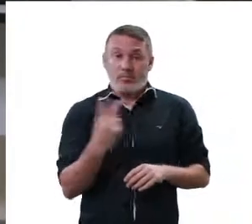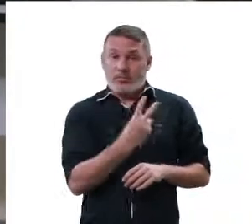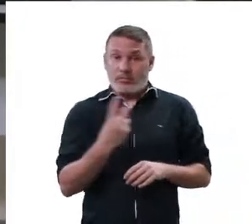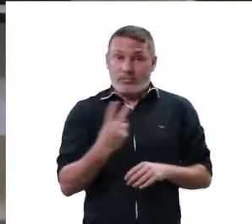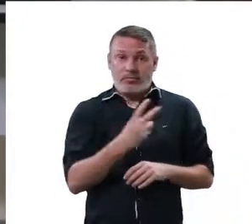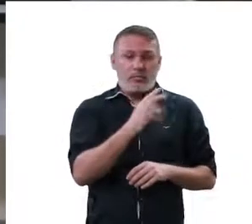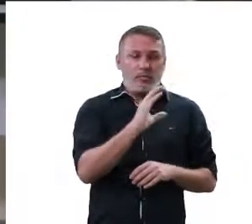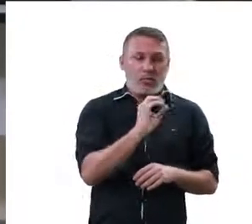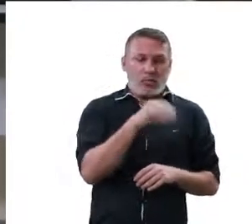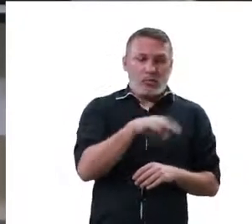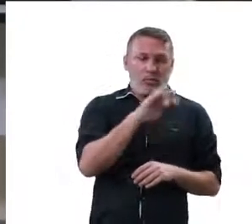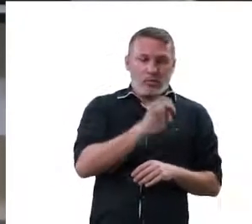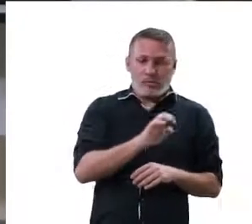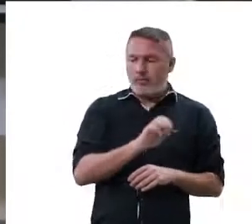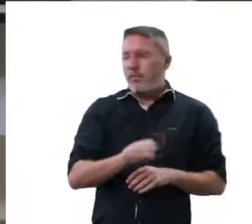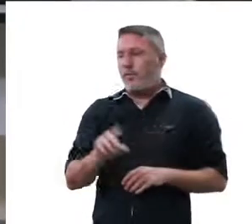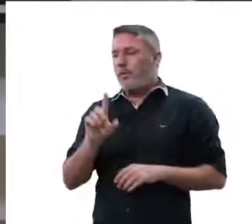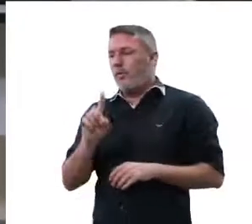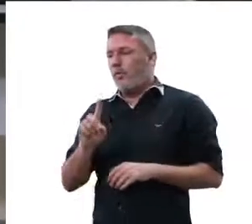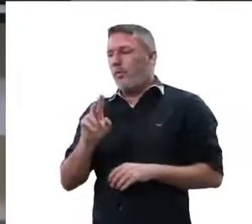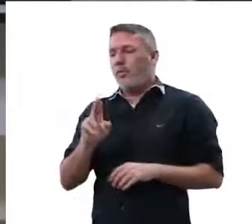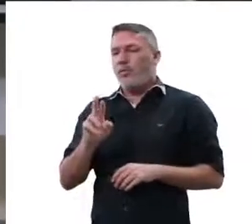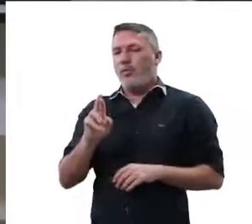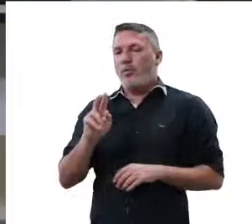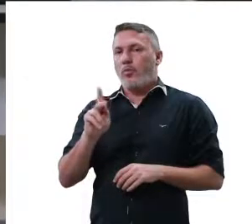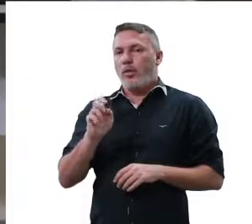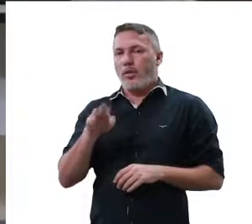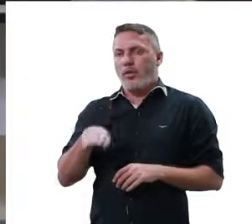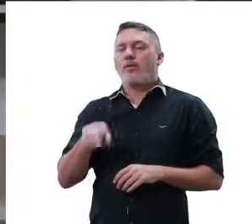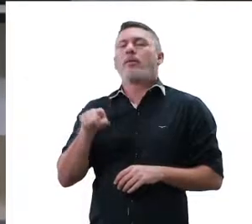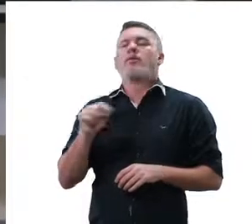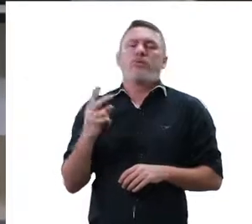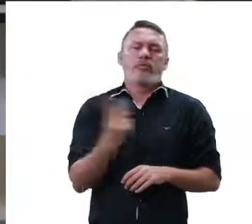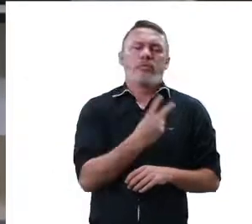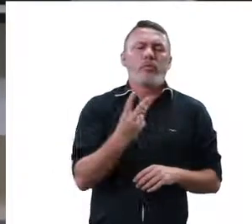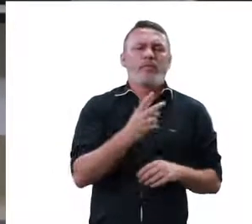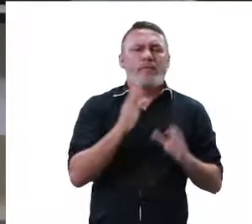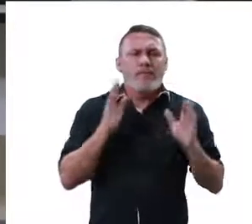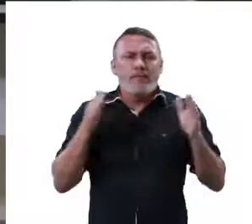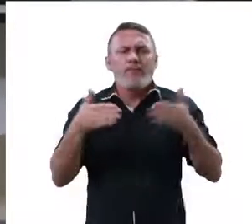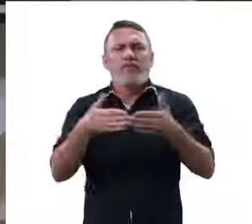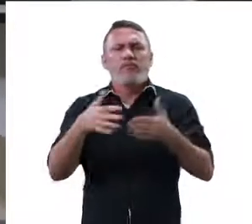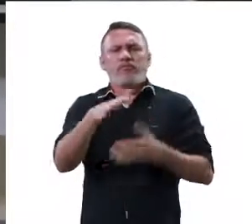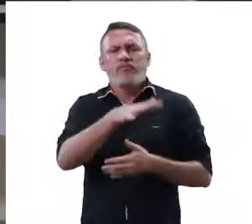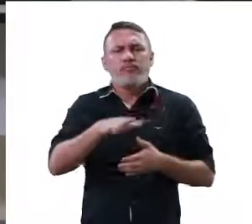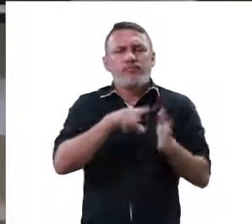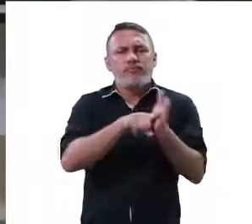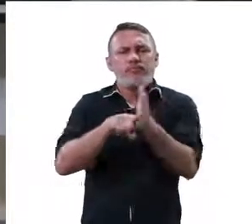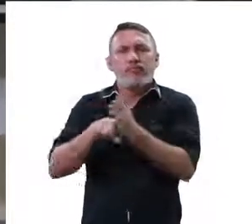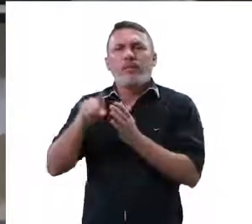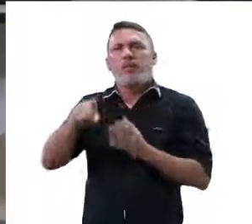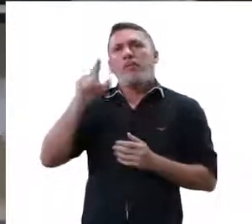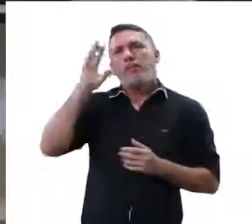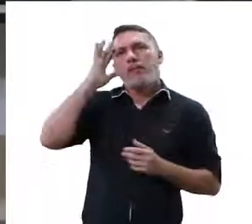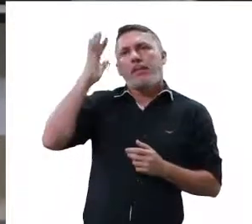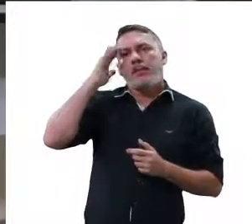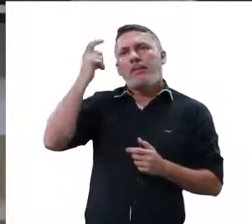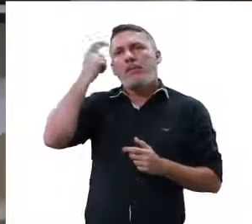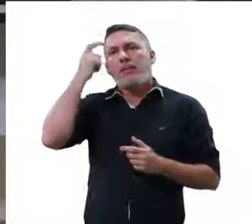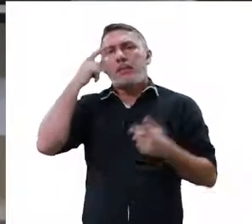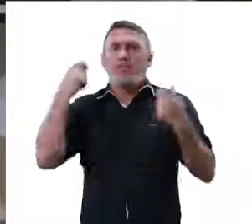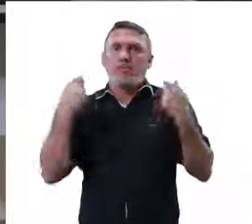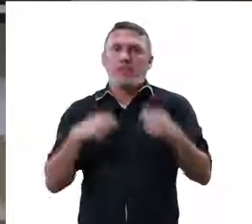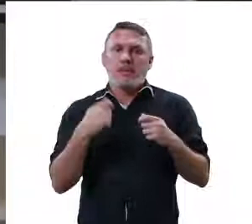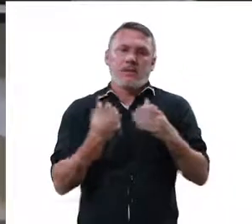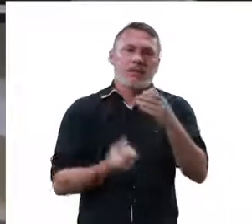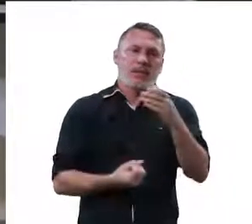tanto o Comte quanto o Durkheim, eles fazem uma abordagem pensando na existência